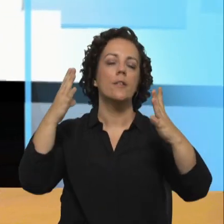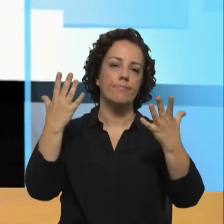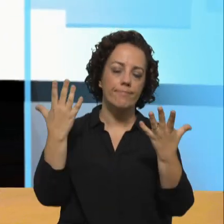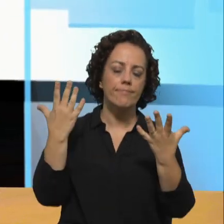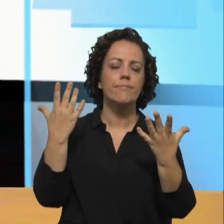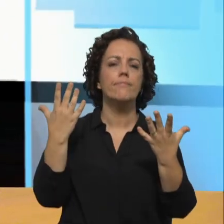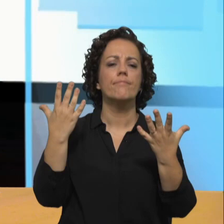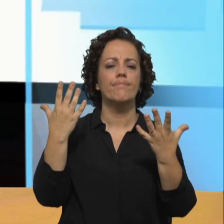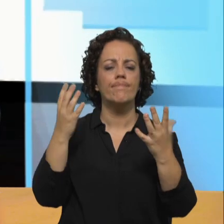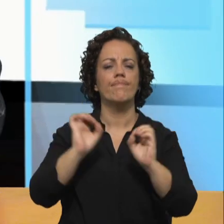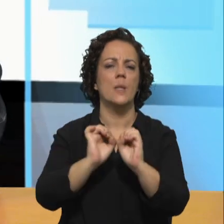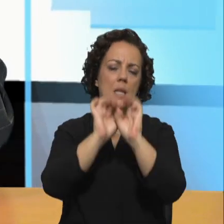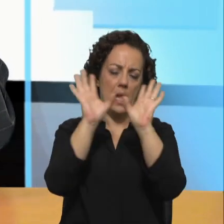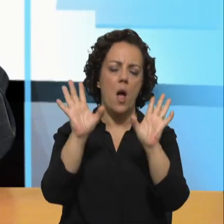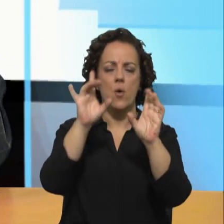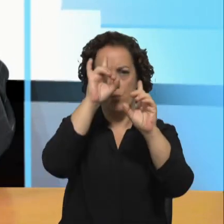naturalmente,